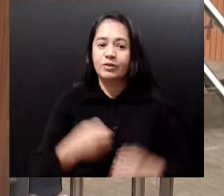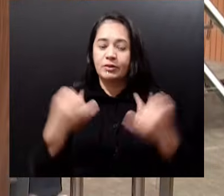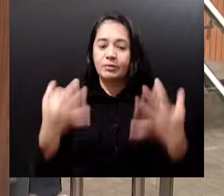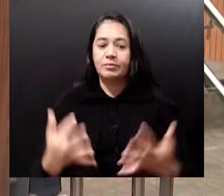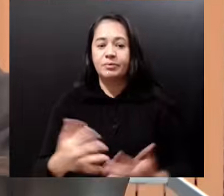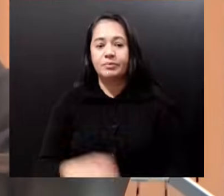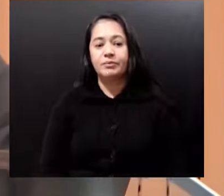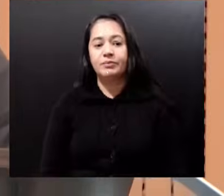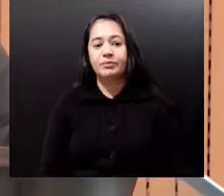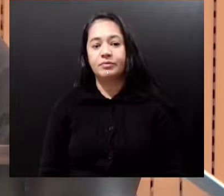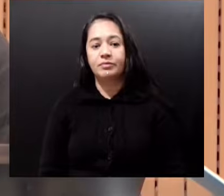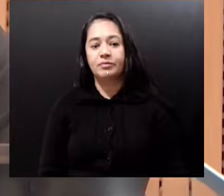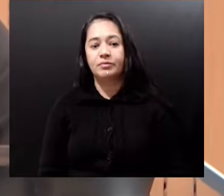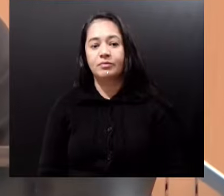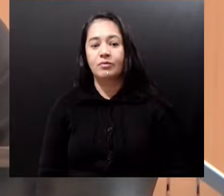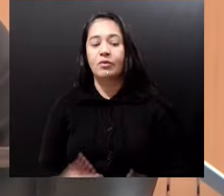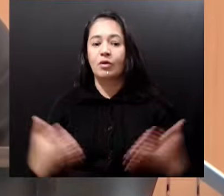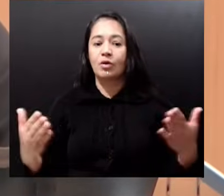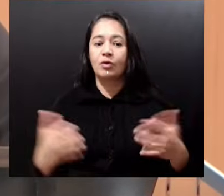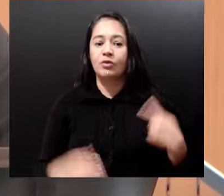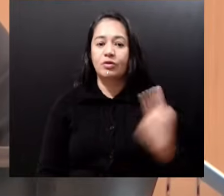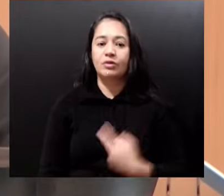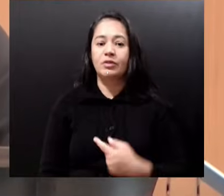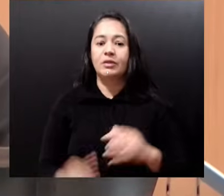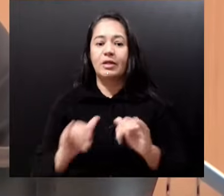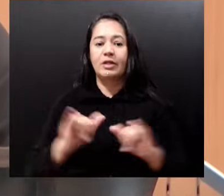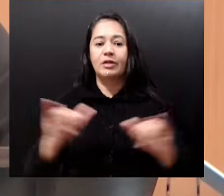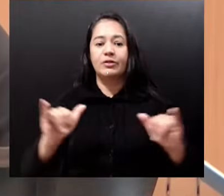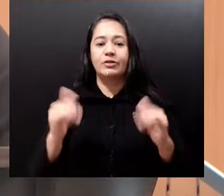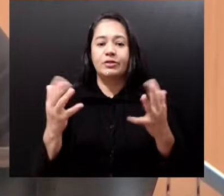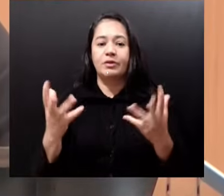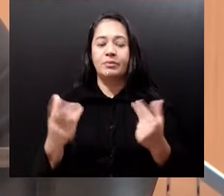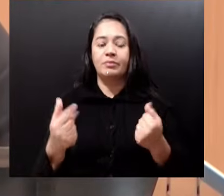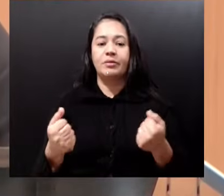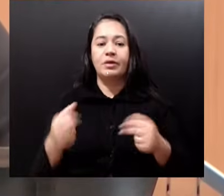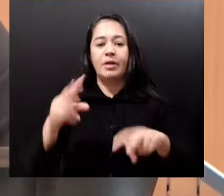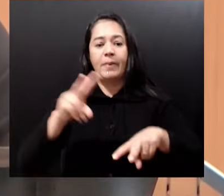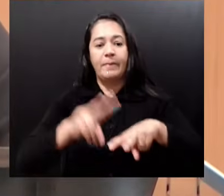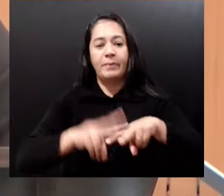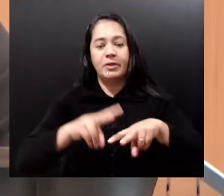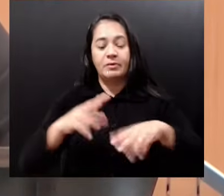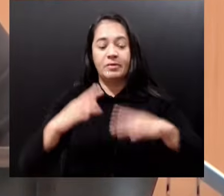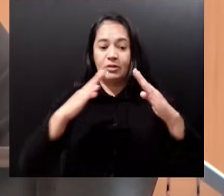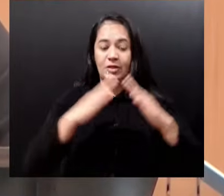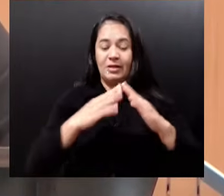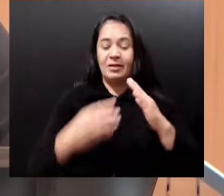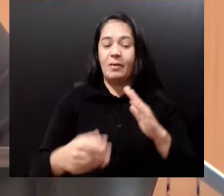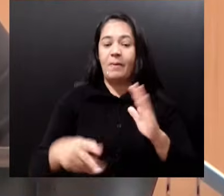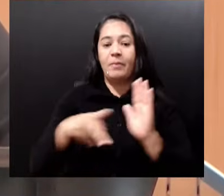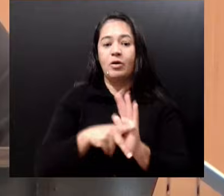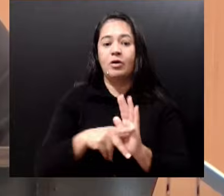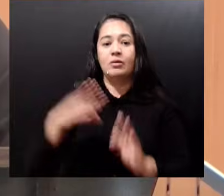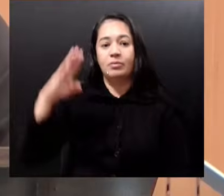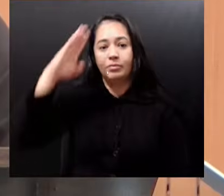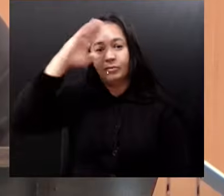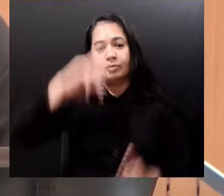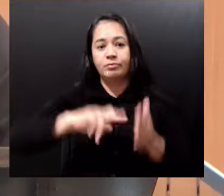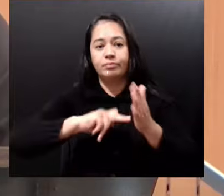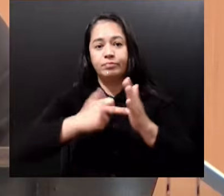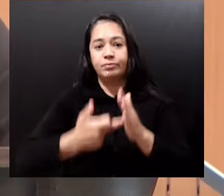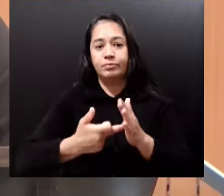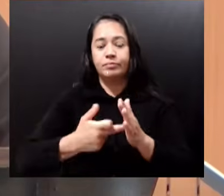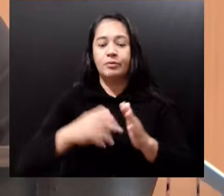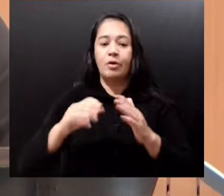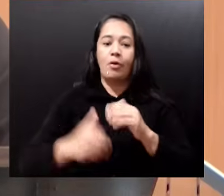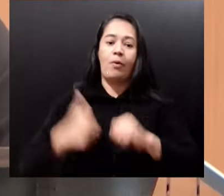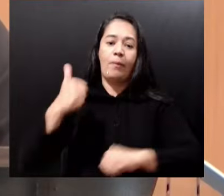nós tivemos essa grande notícia, decretada a prisão domiciliar do genocida golpista Bolsonaro, e isso